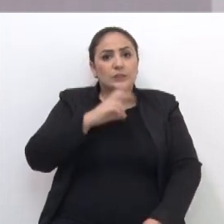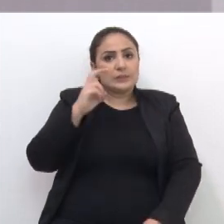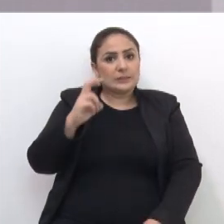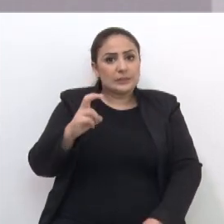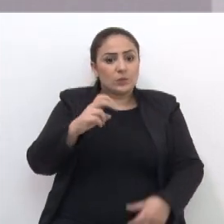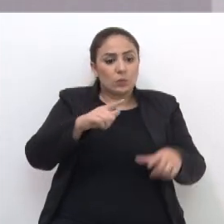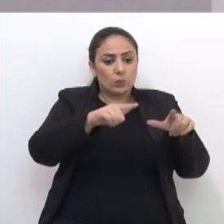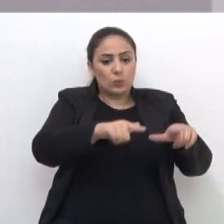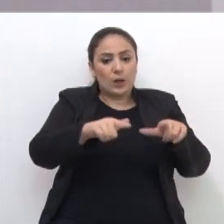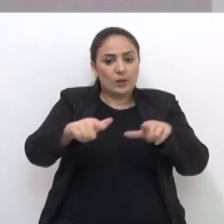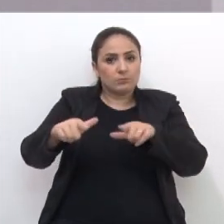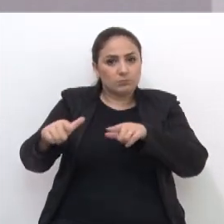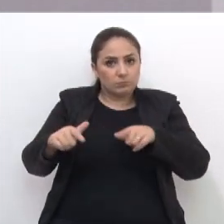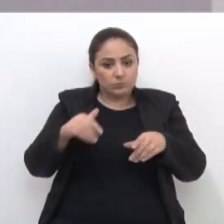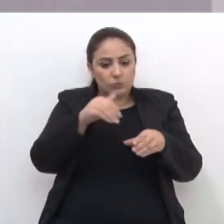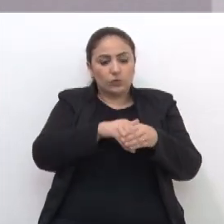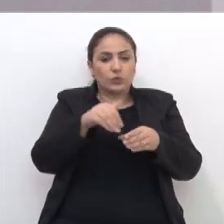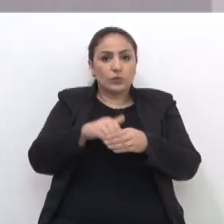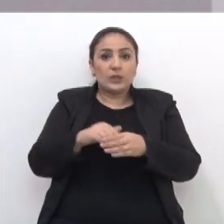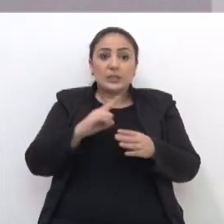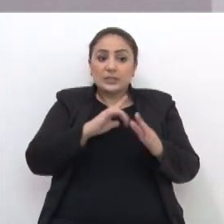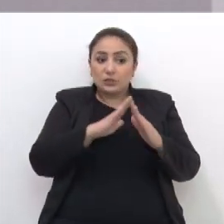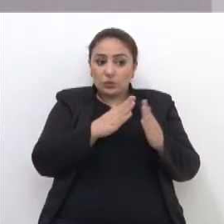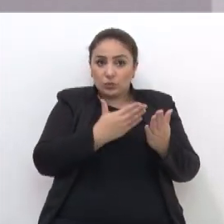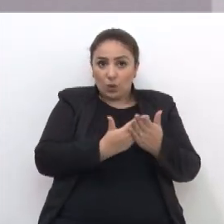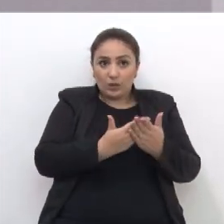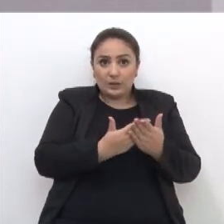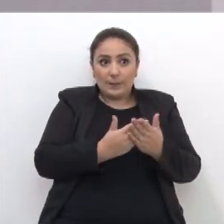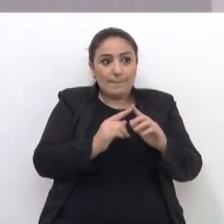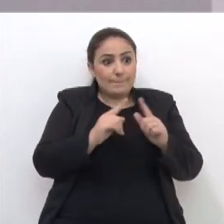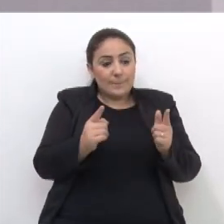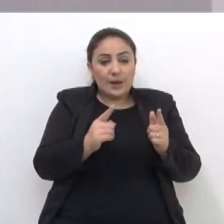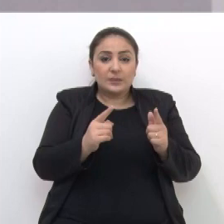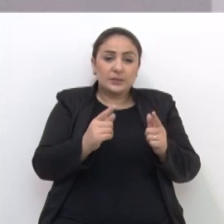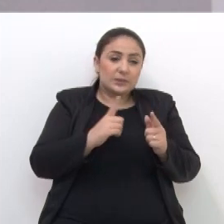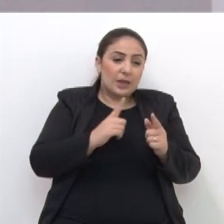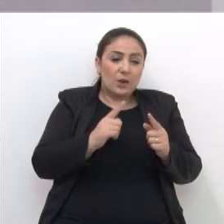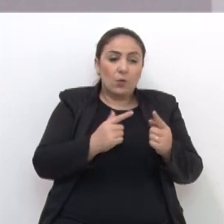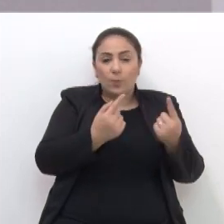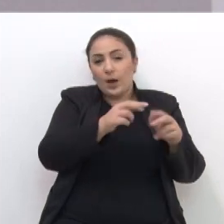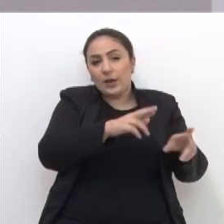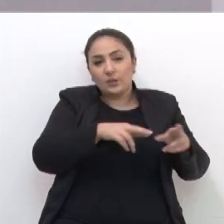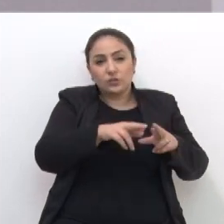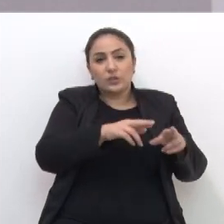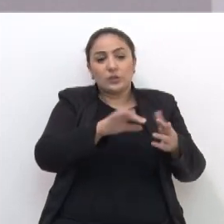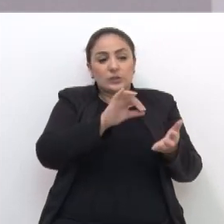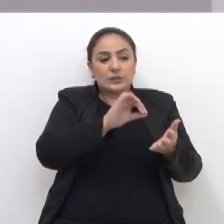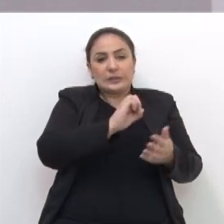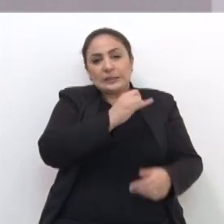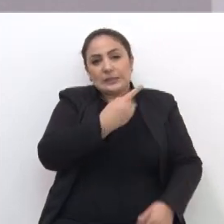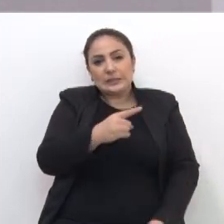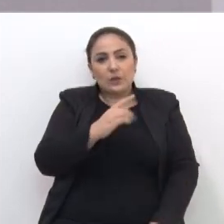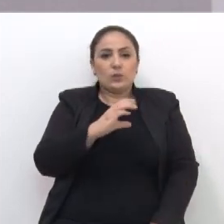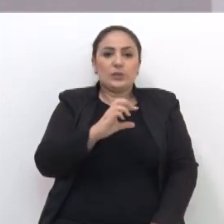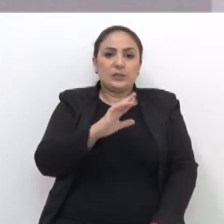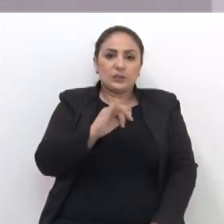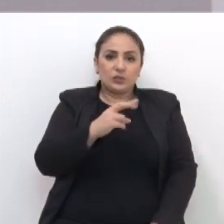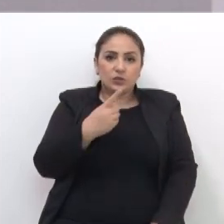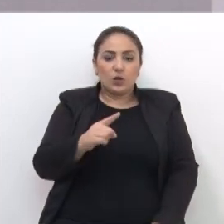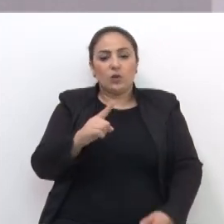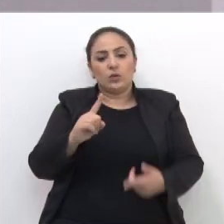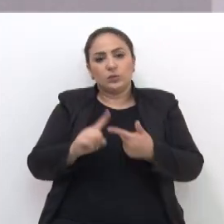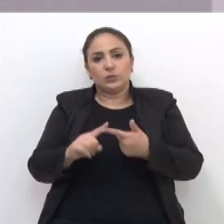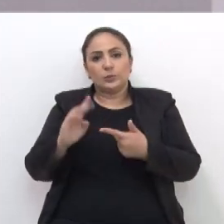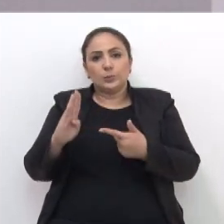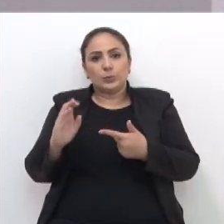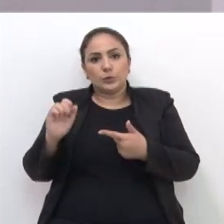outra mais para a região do bairro Veracruz e outro mais centralizado, por mais que tenha sido feito esse cronograma, ainda eram pontos todos